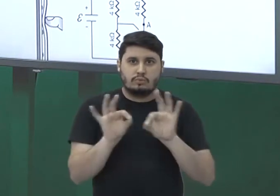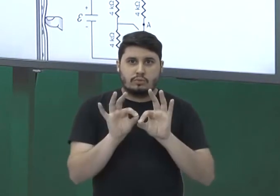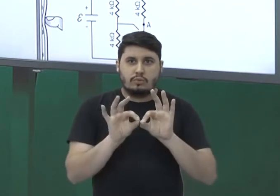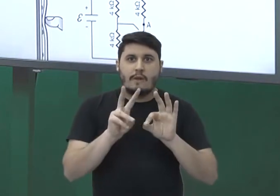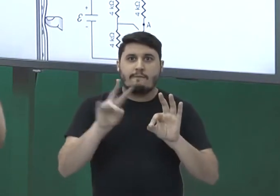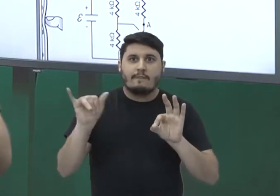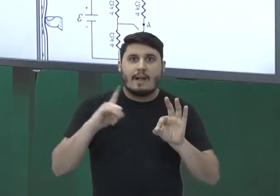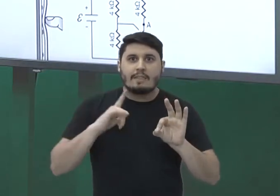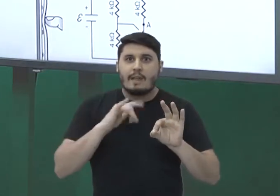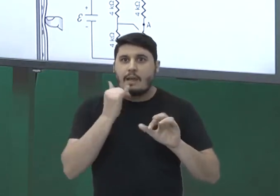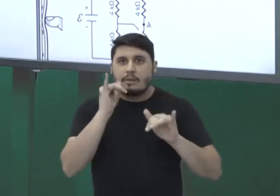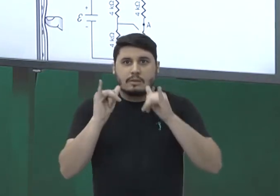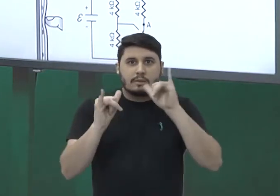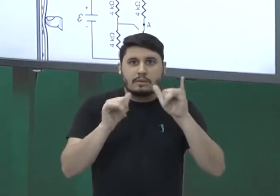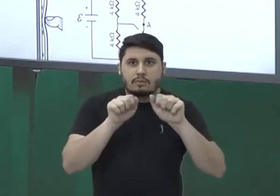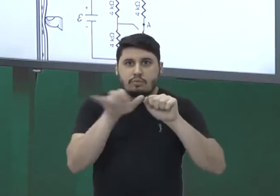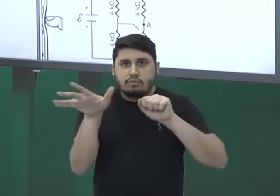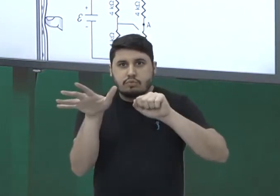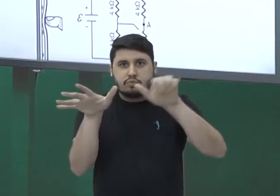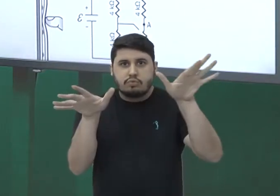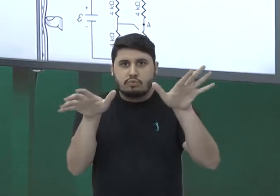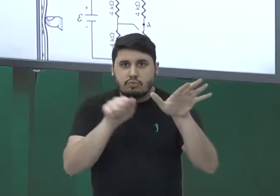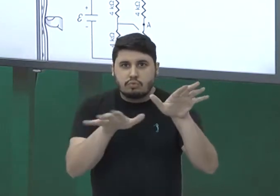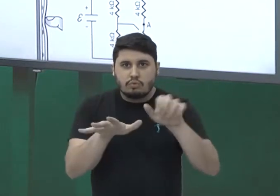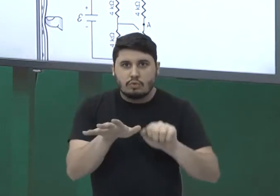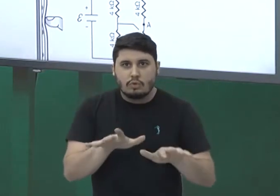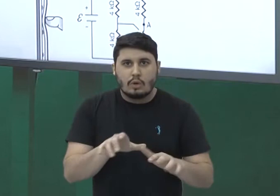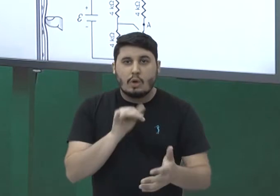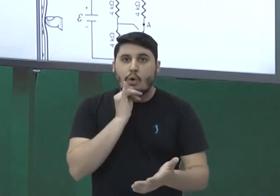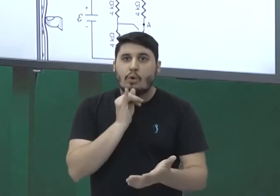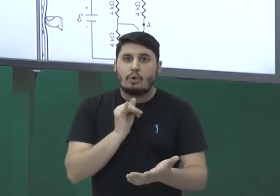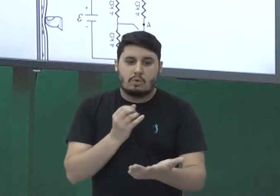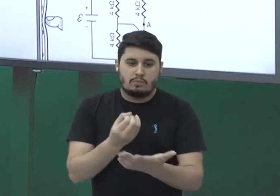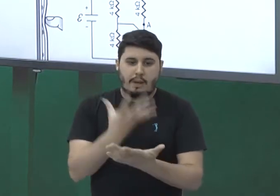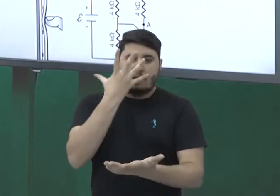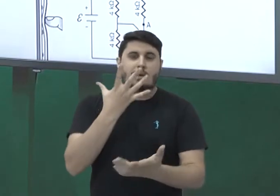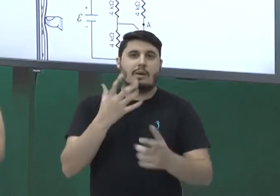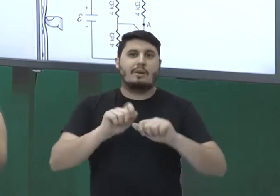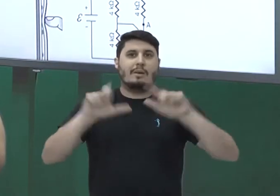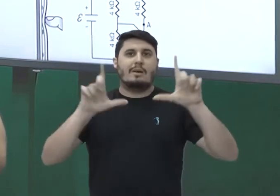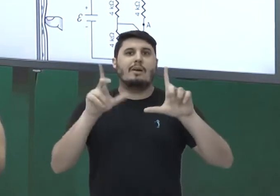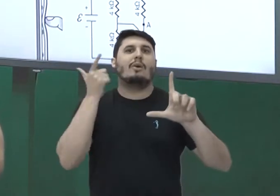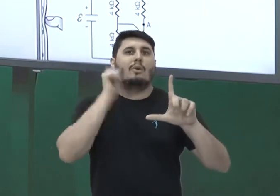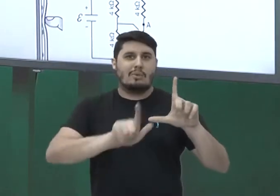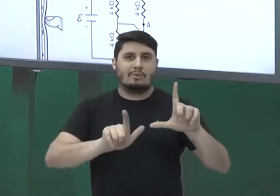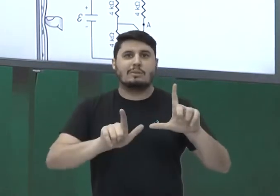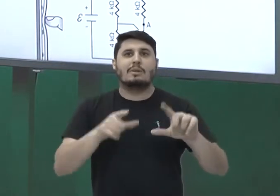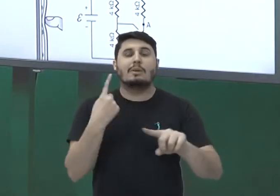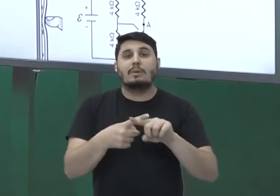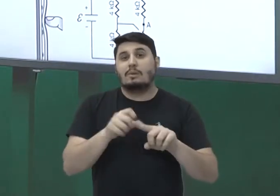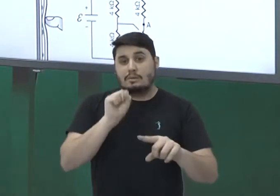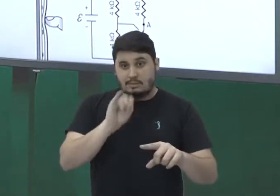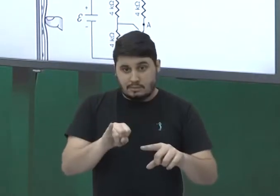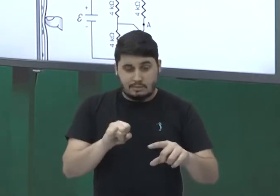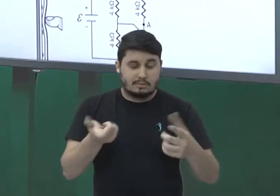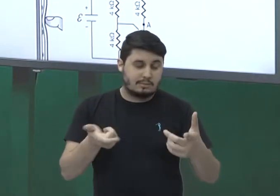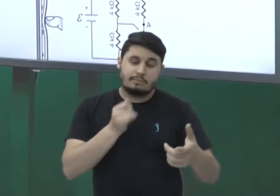as cargas elétricas, tá certo? Vão começar a passar as cargas elétricas. Então, quando as cargas elétricas elas obedecem àquela